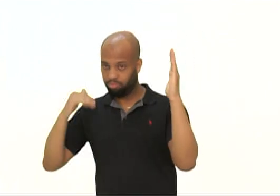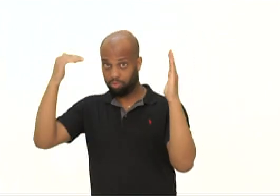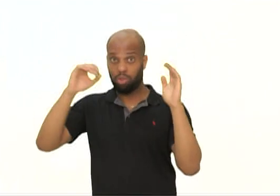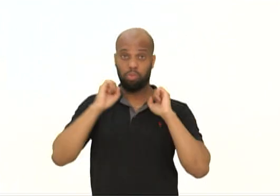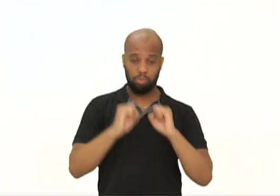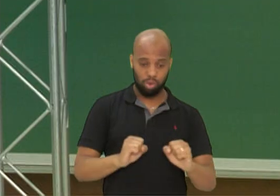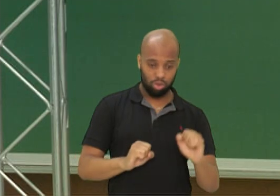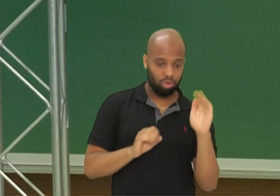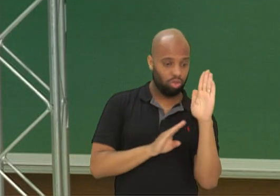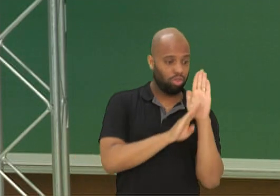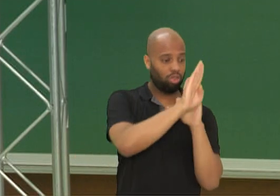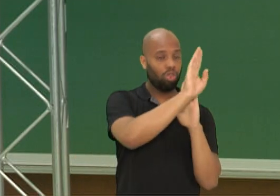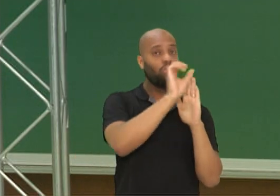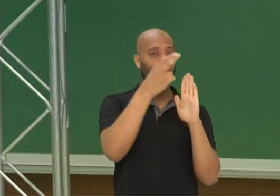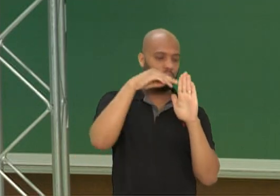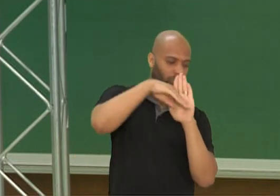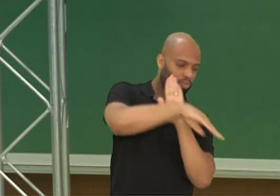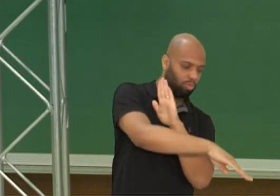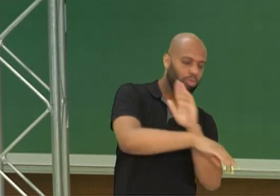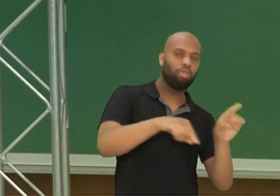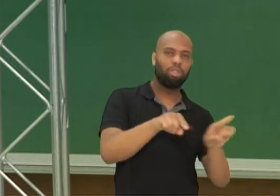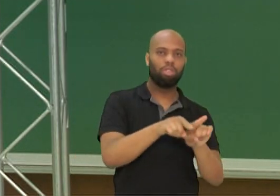ou decrescente.